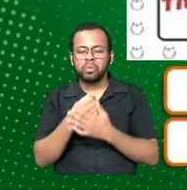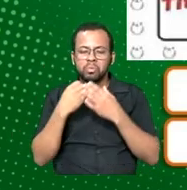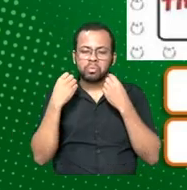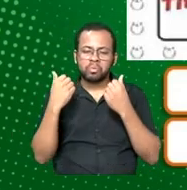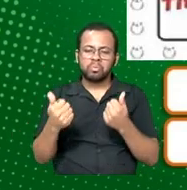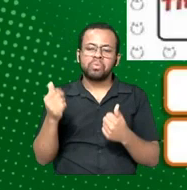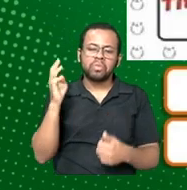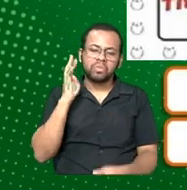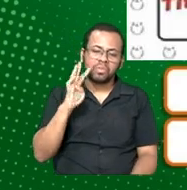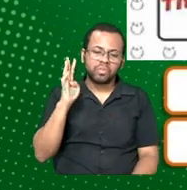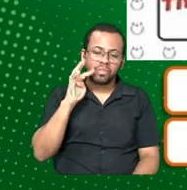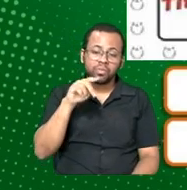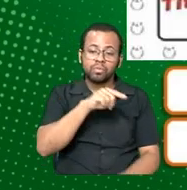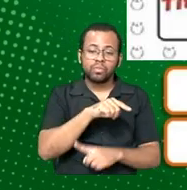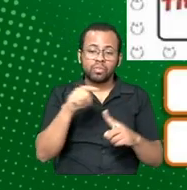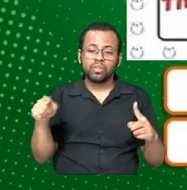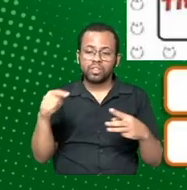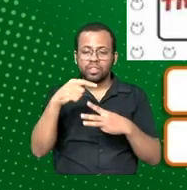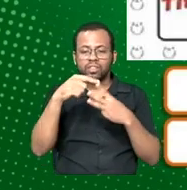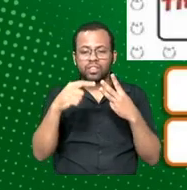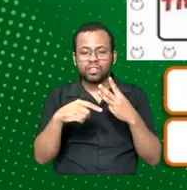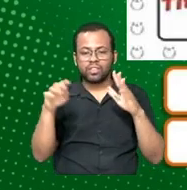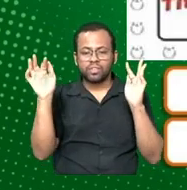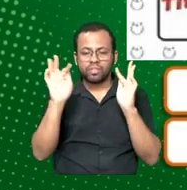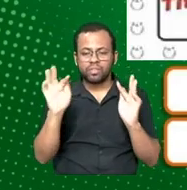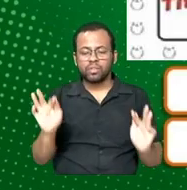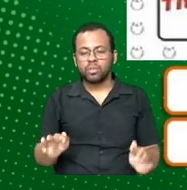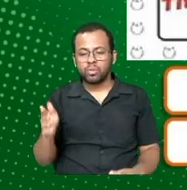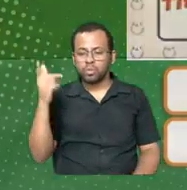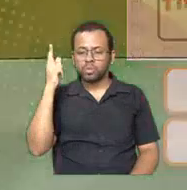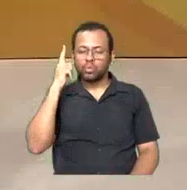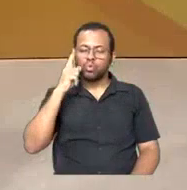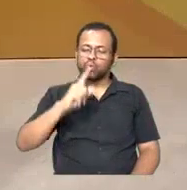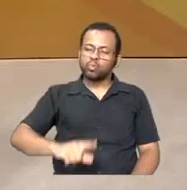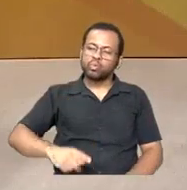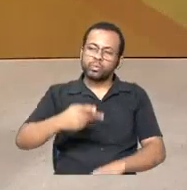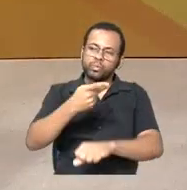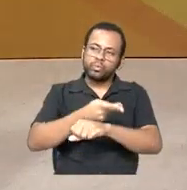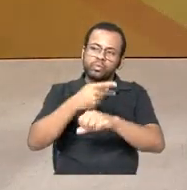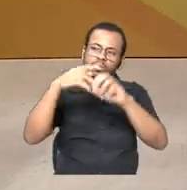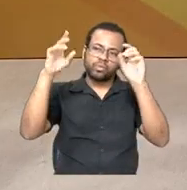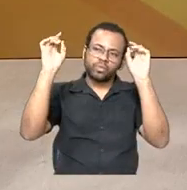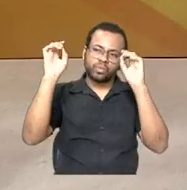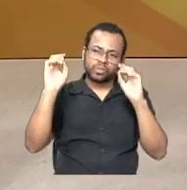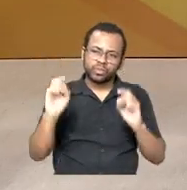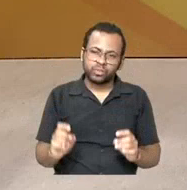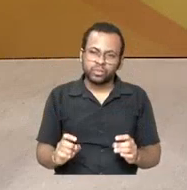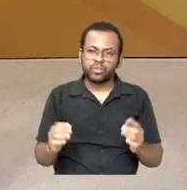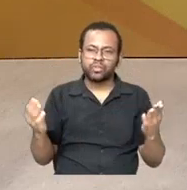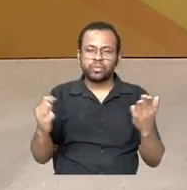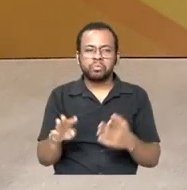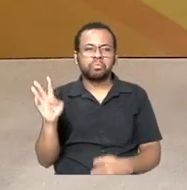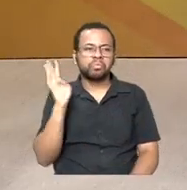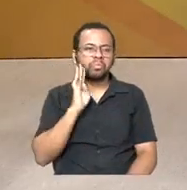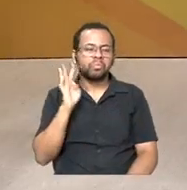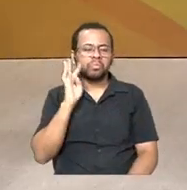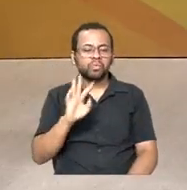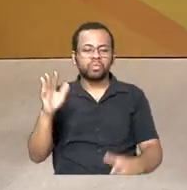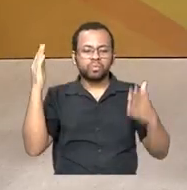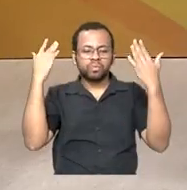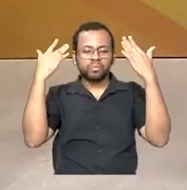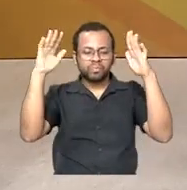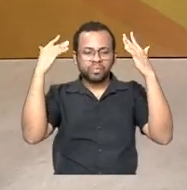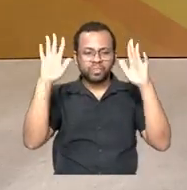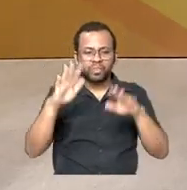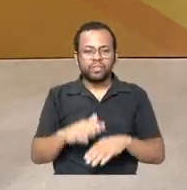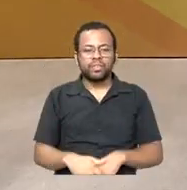demais vocês três são felizardos levaram aí o maior prêmio de hoje que legal parabéns